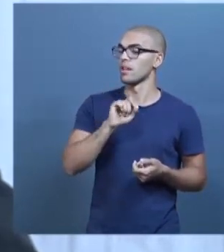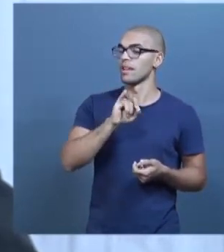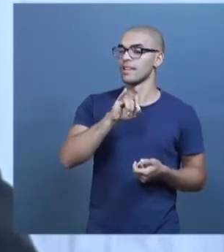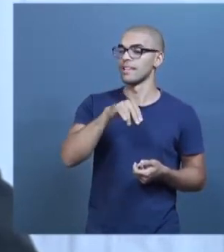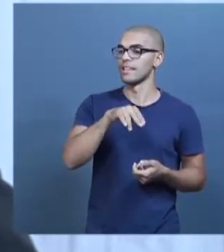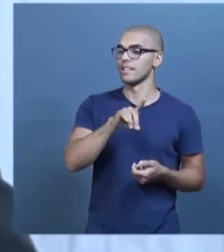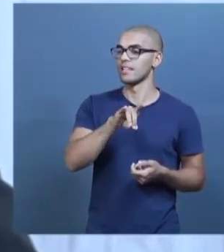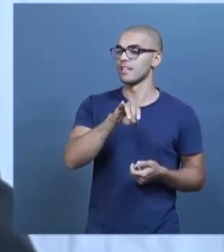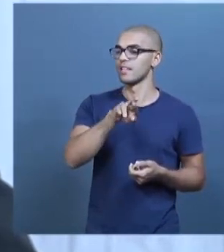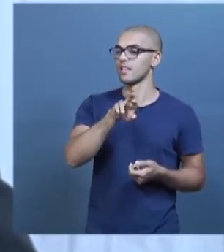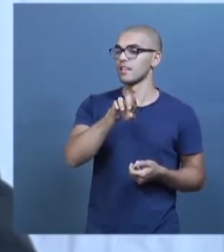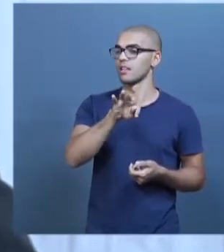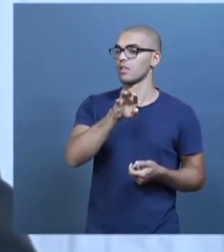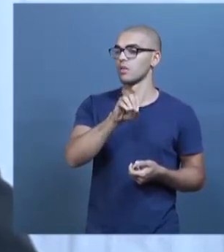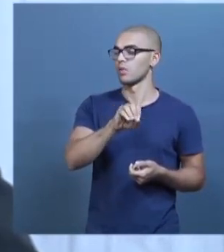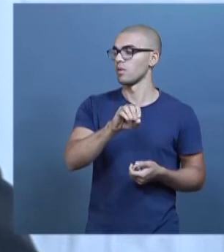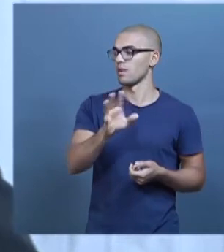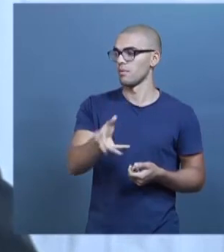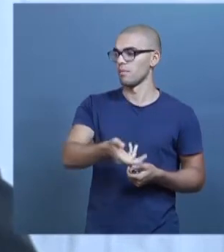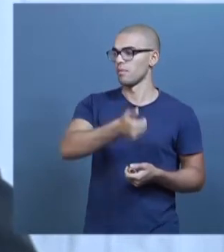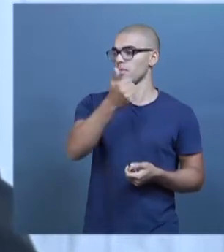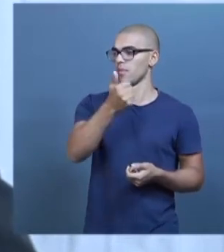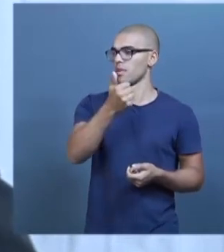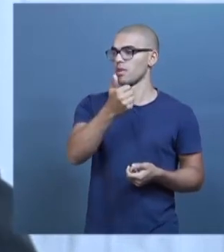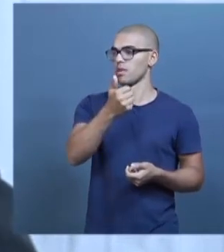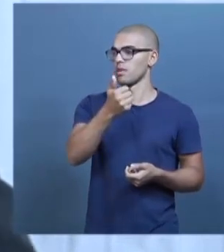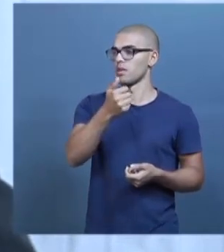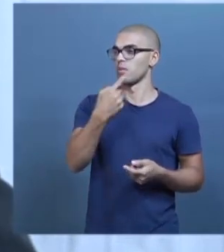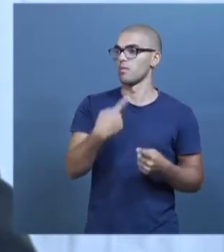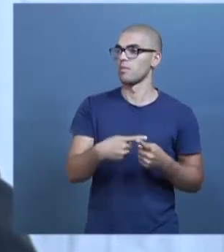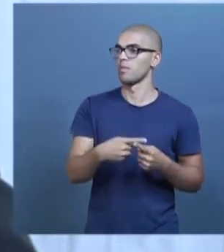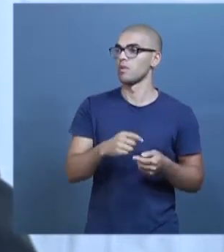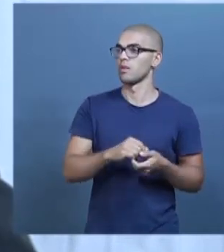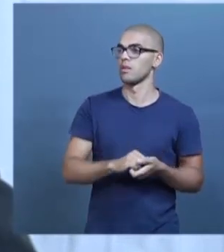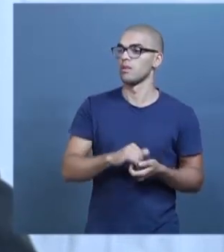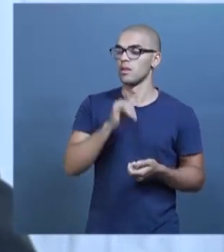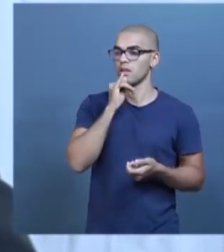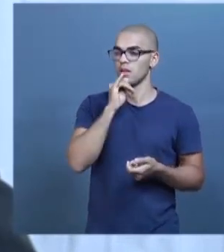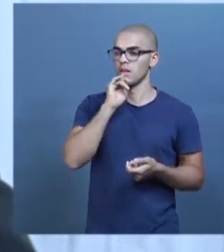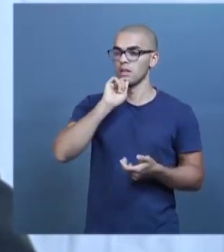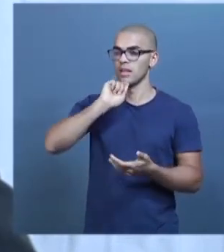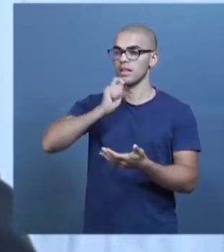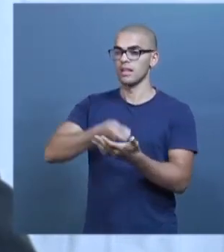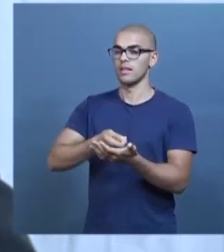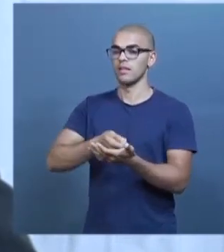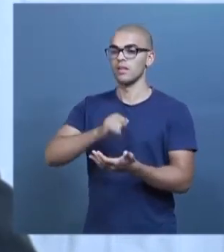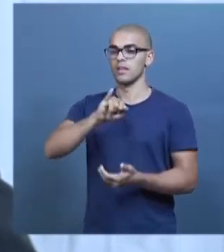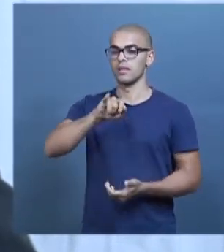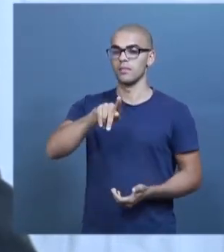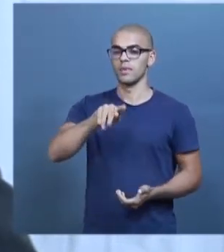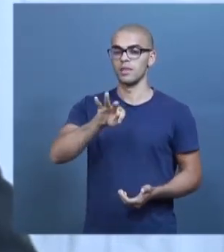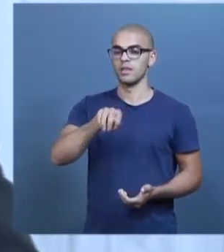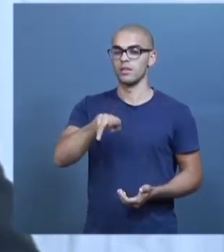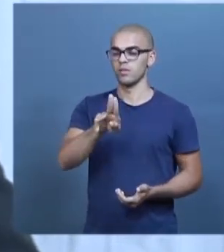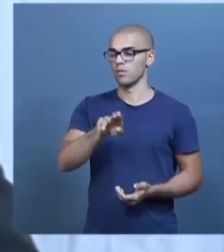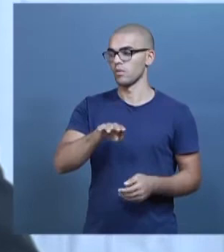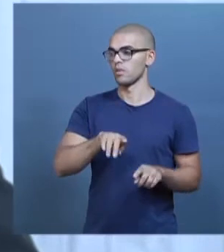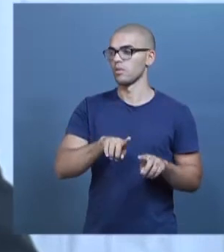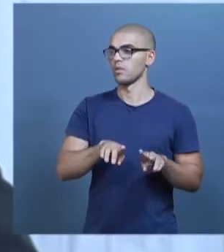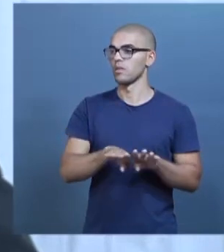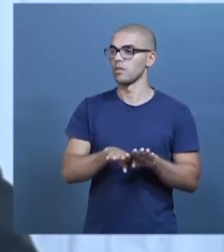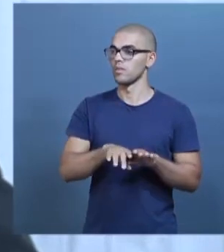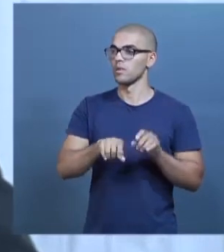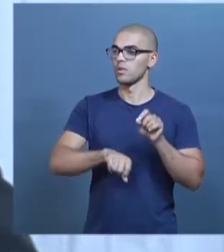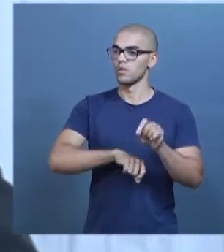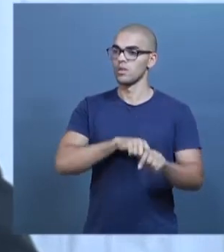produtos. O imposto de renda, o IPTU, são formas de impostos cobrados direto, né? O imposto de